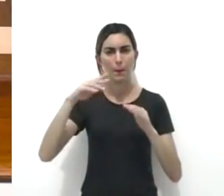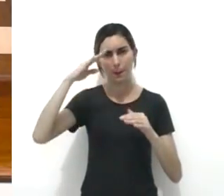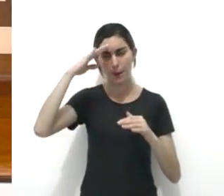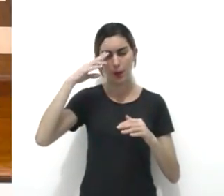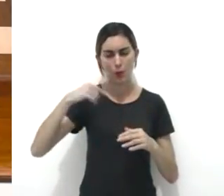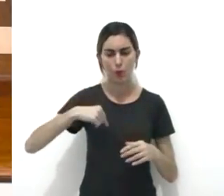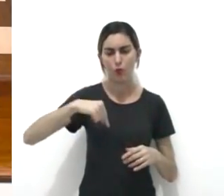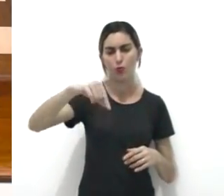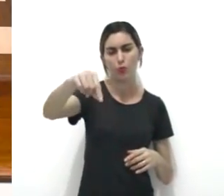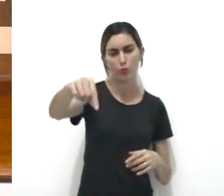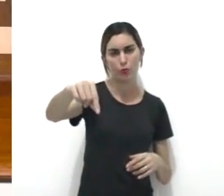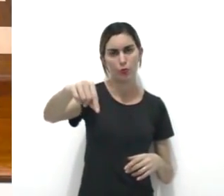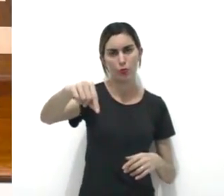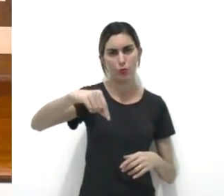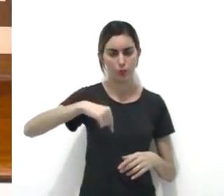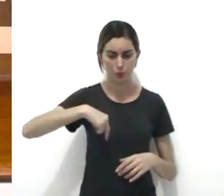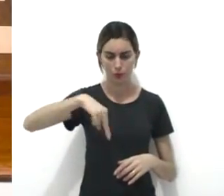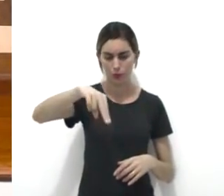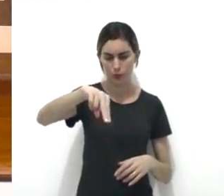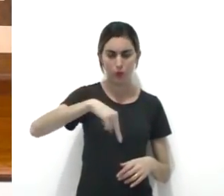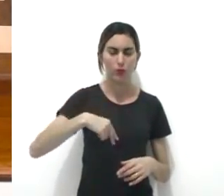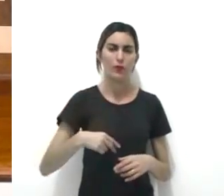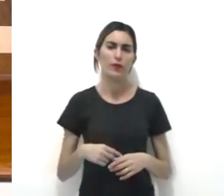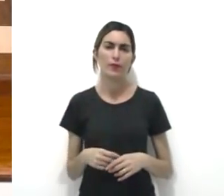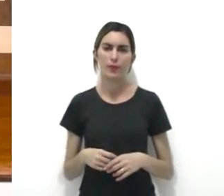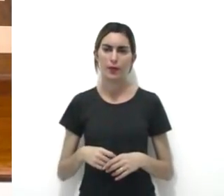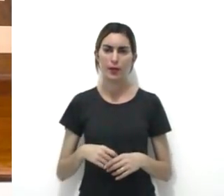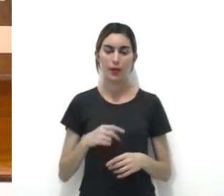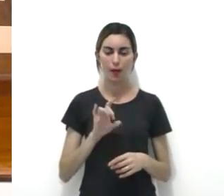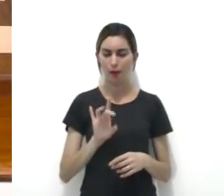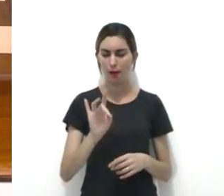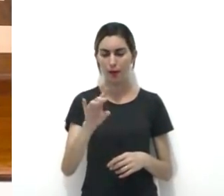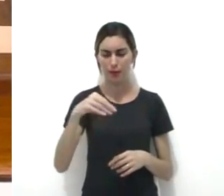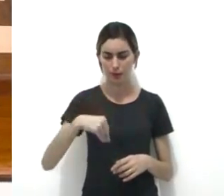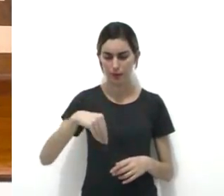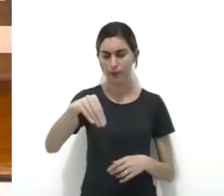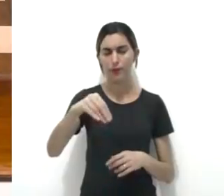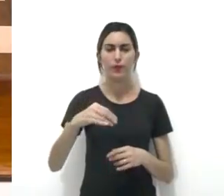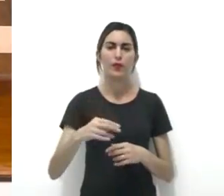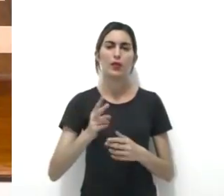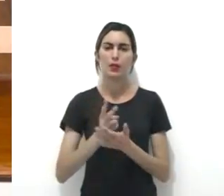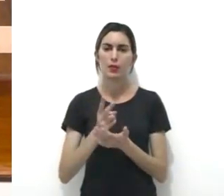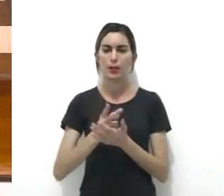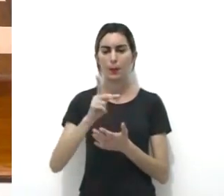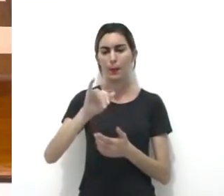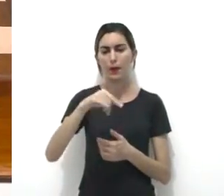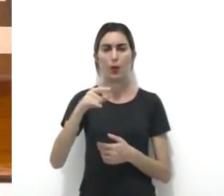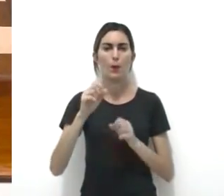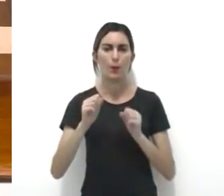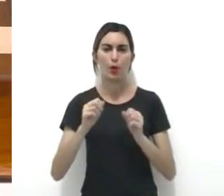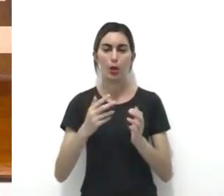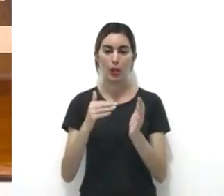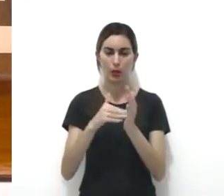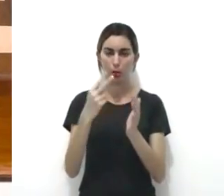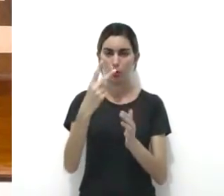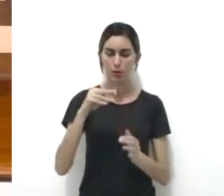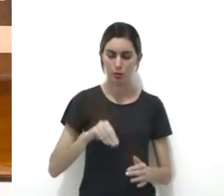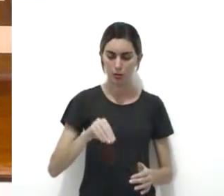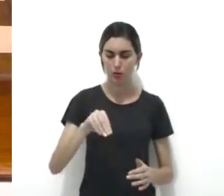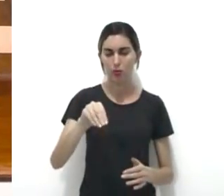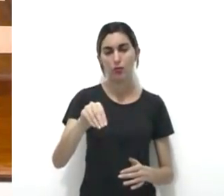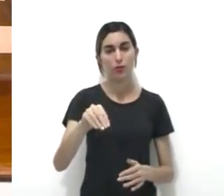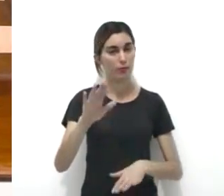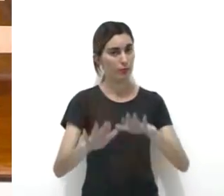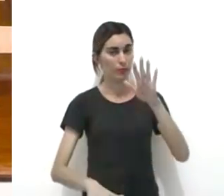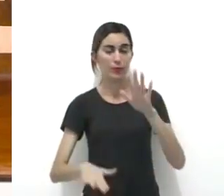só anda para frente, tá? Na vertical. E cada primeira jogada, o peão pode andar até 2